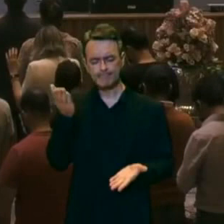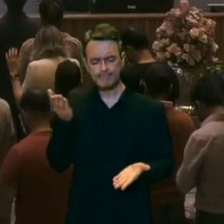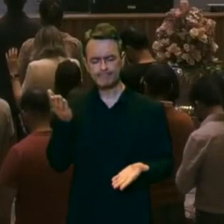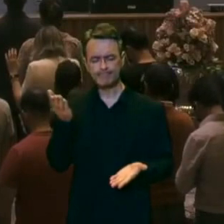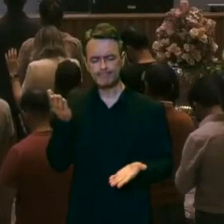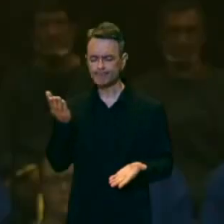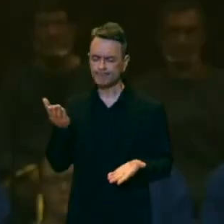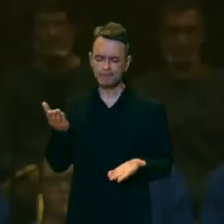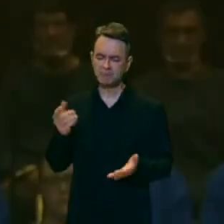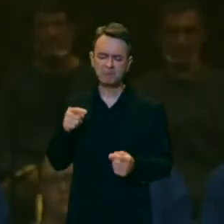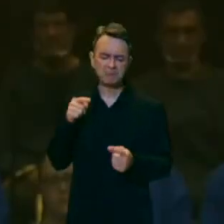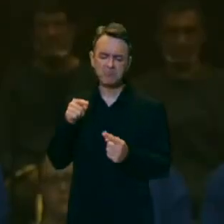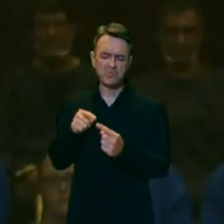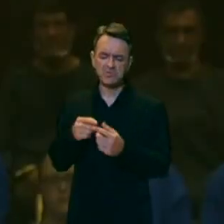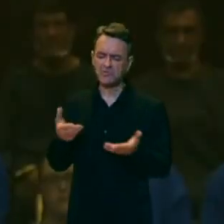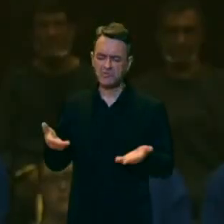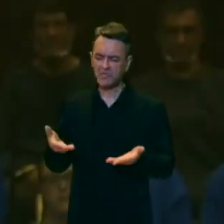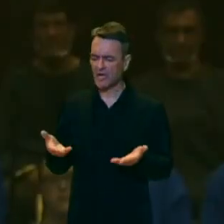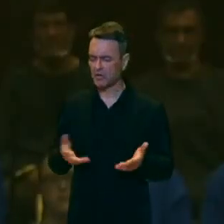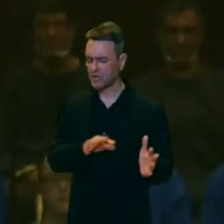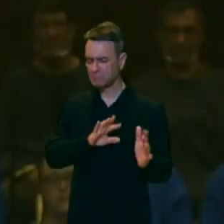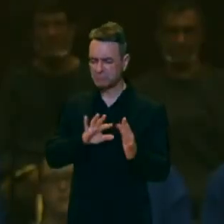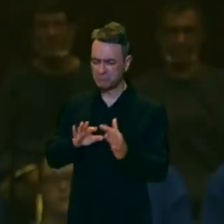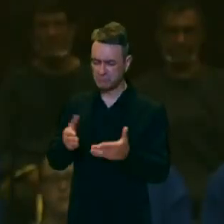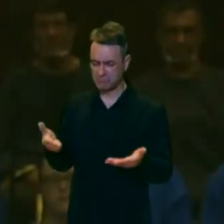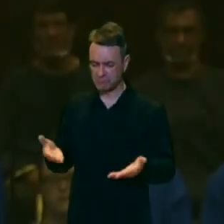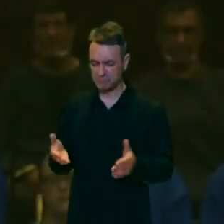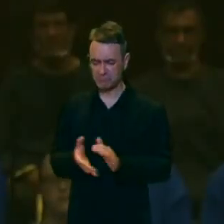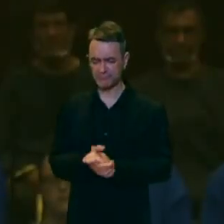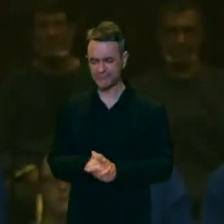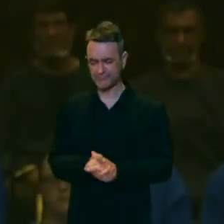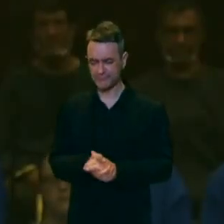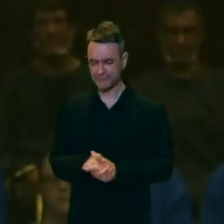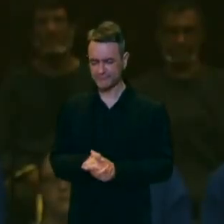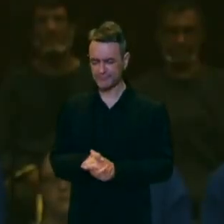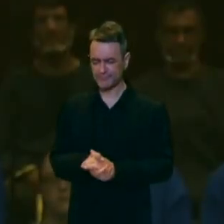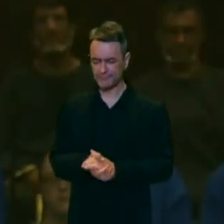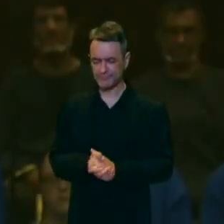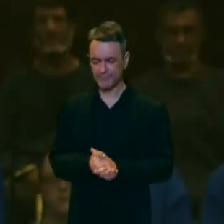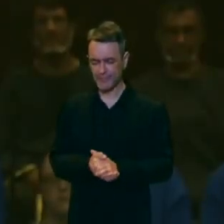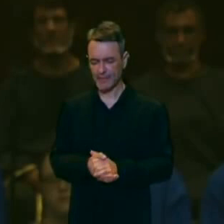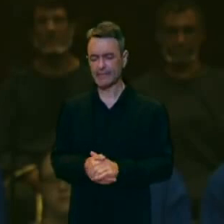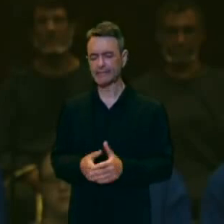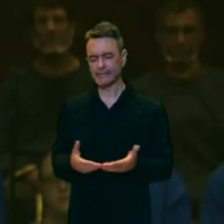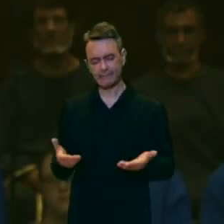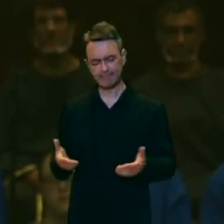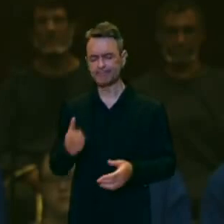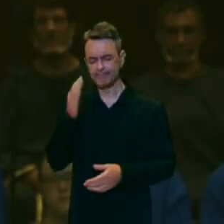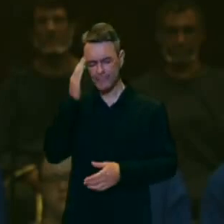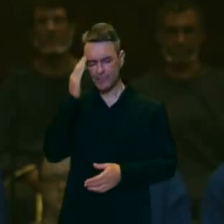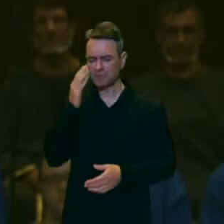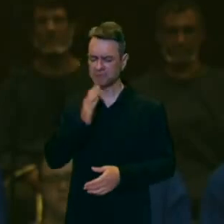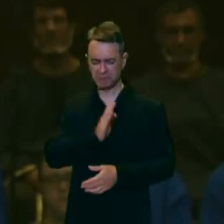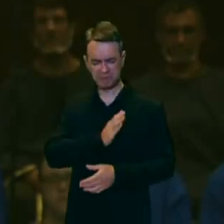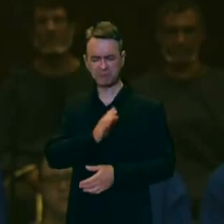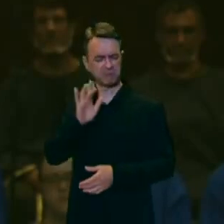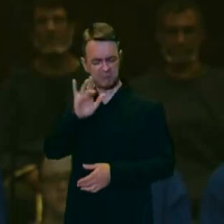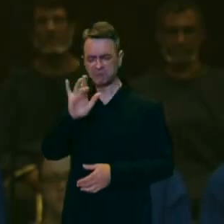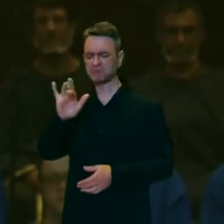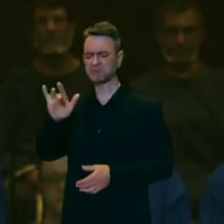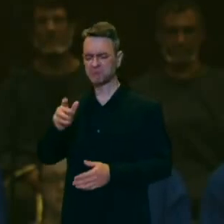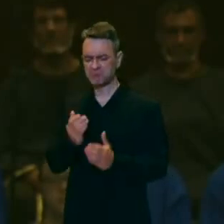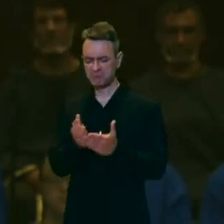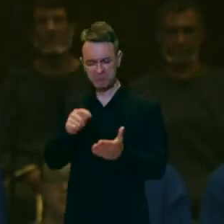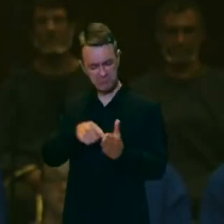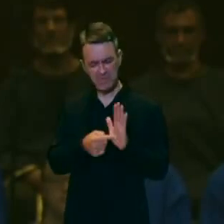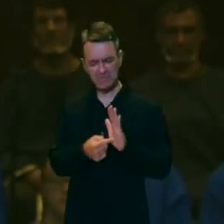as razões que os trouxeram nesse lugar. E tu sabes o que o Senhor falou ao coração deles. E mais do que isso, a tua palavra diz que o